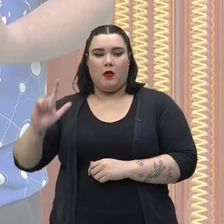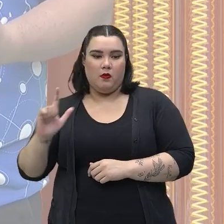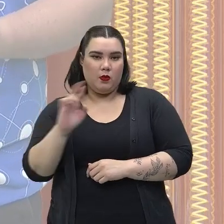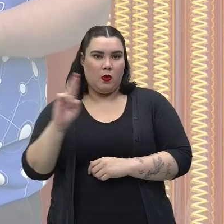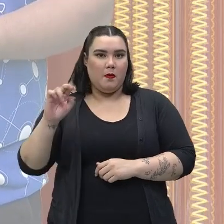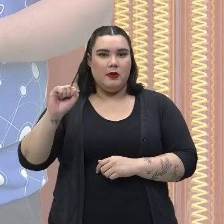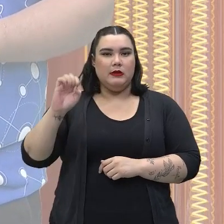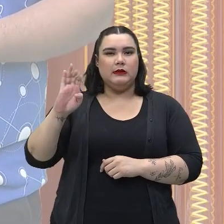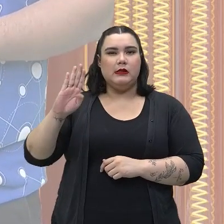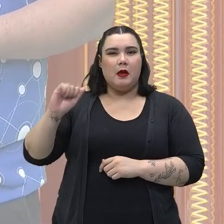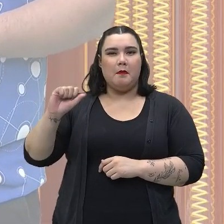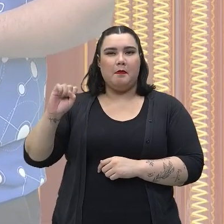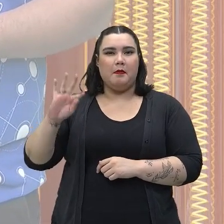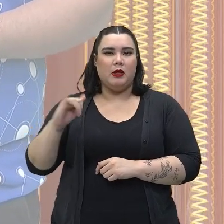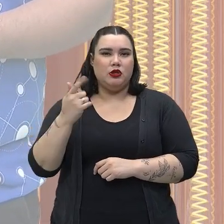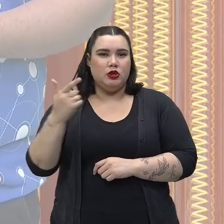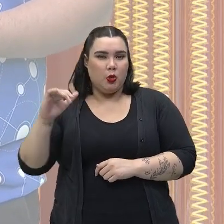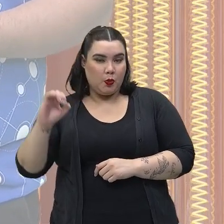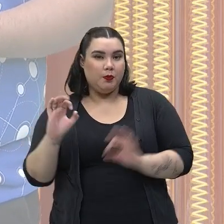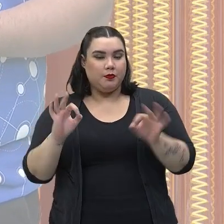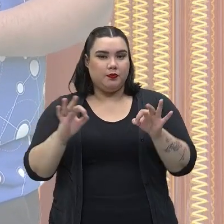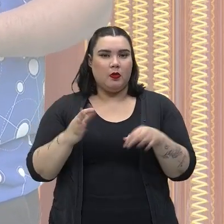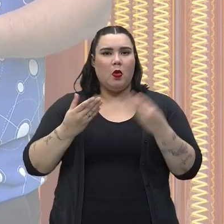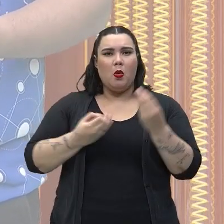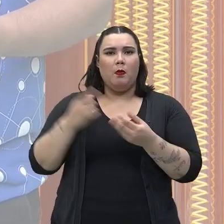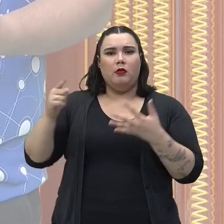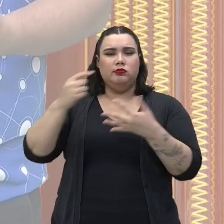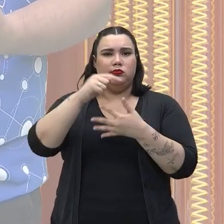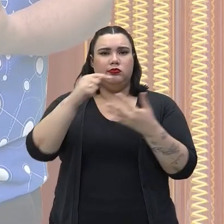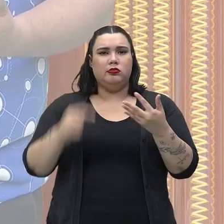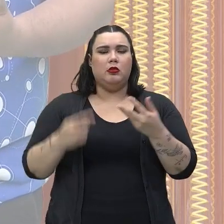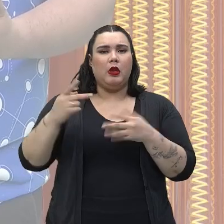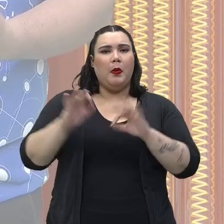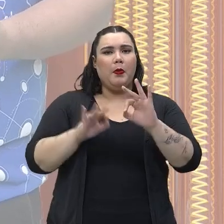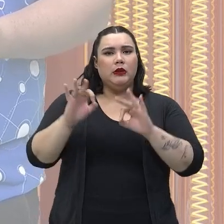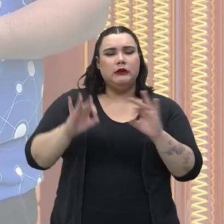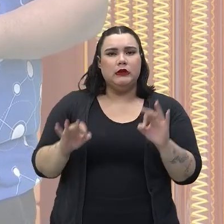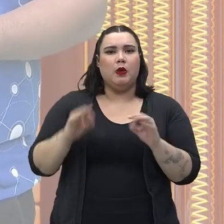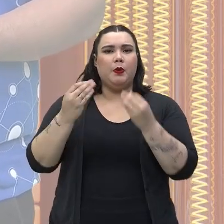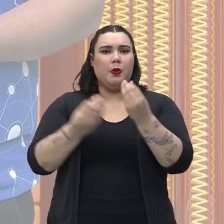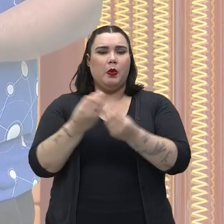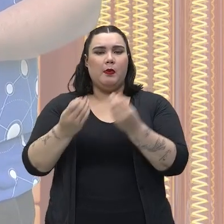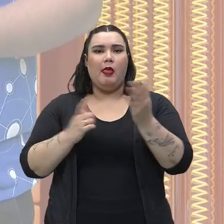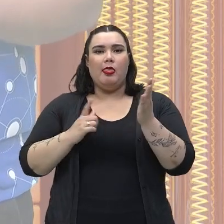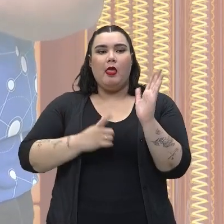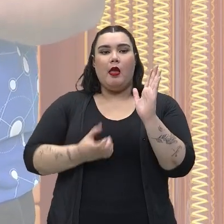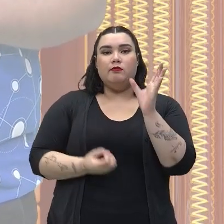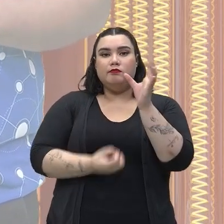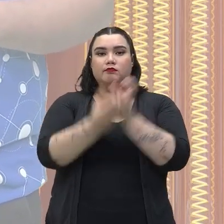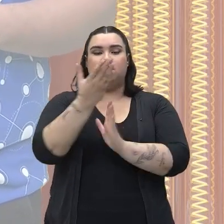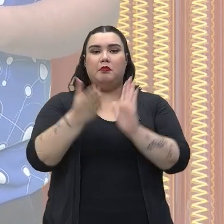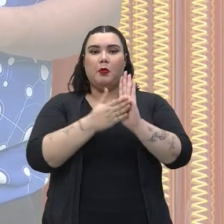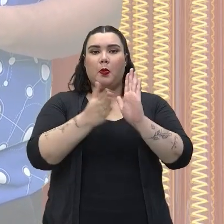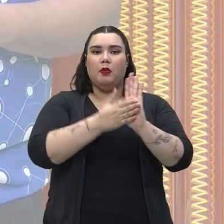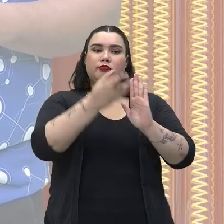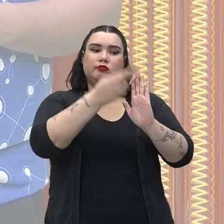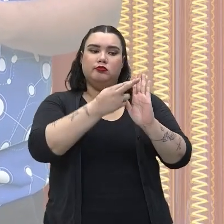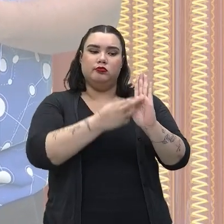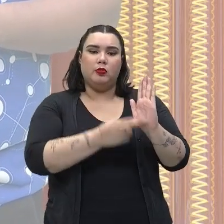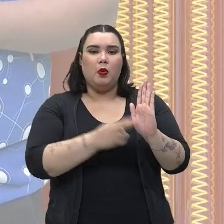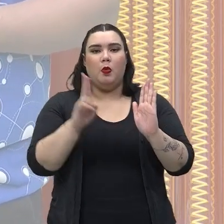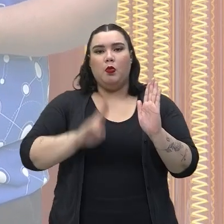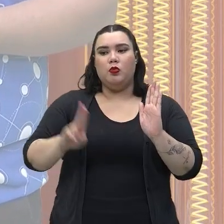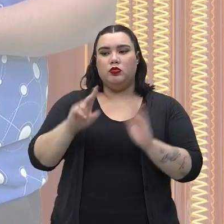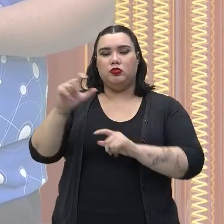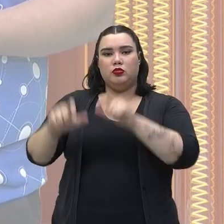que transformações ele trouxe nesse processo ali de começar a regulamentar a utilização da mão